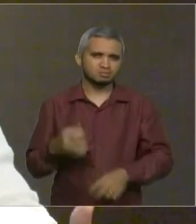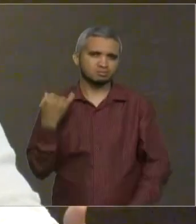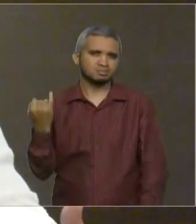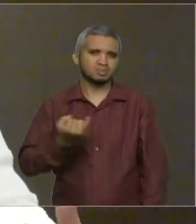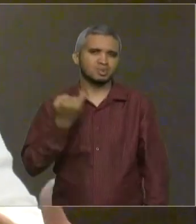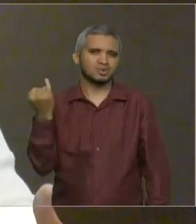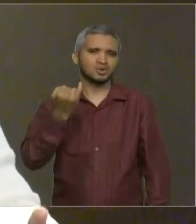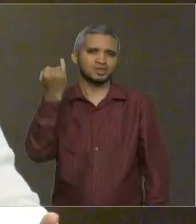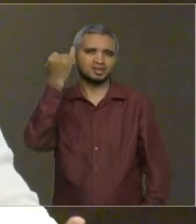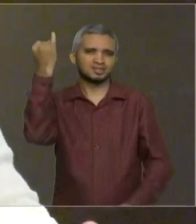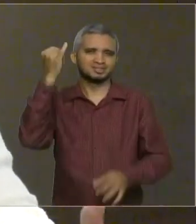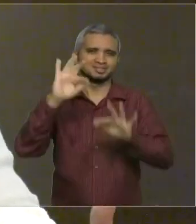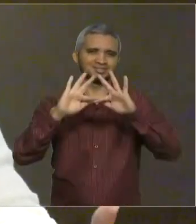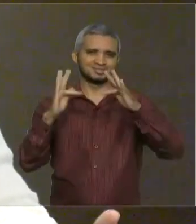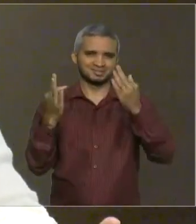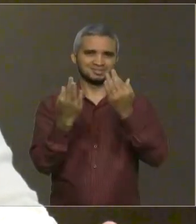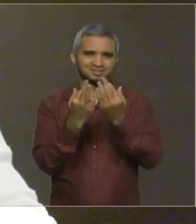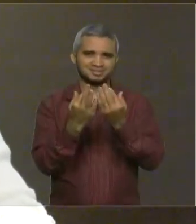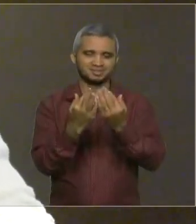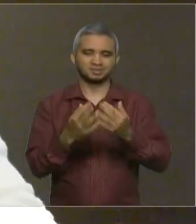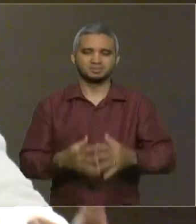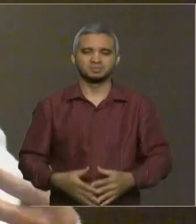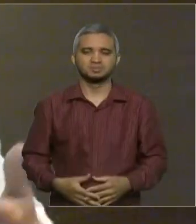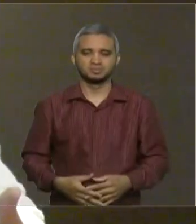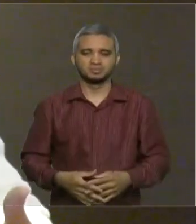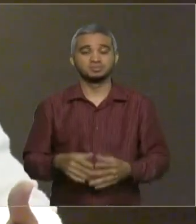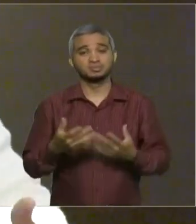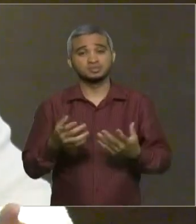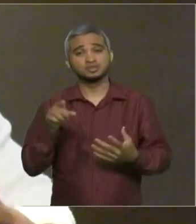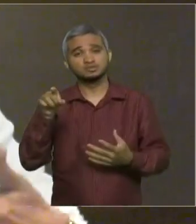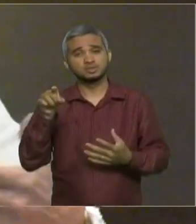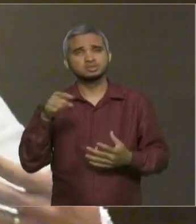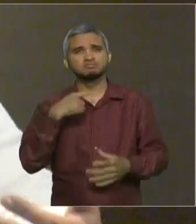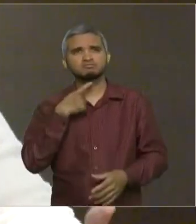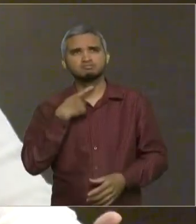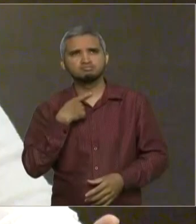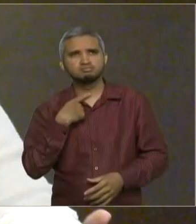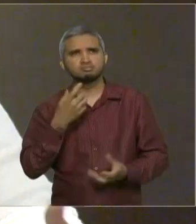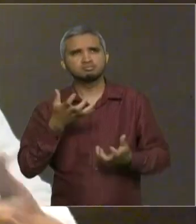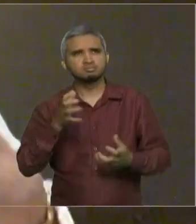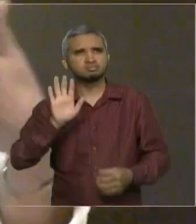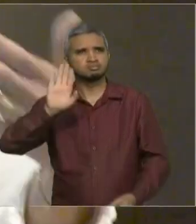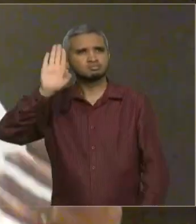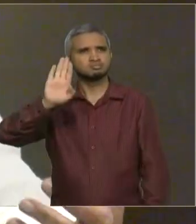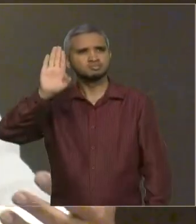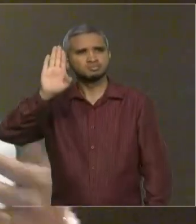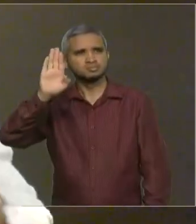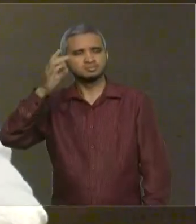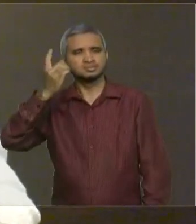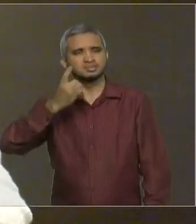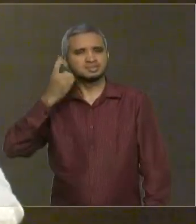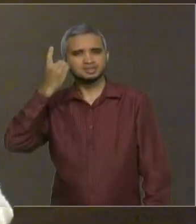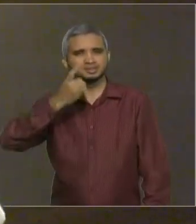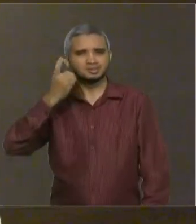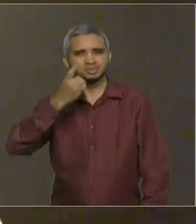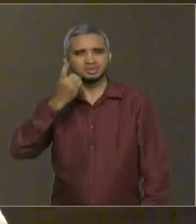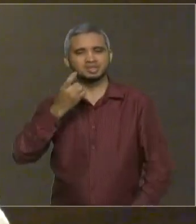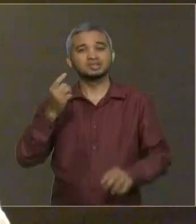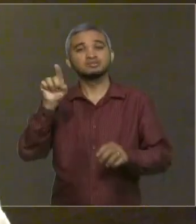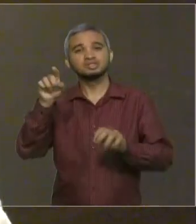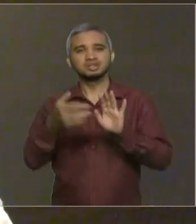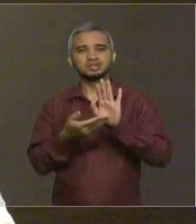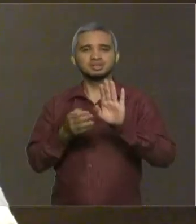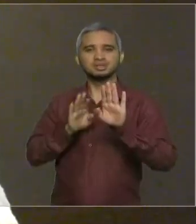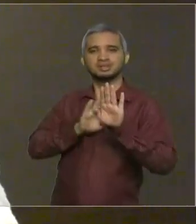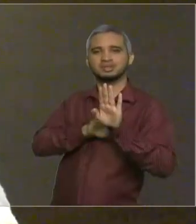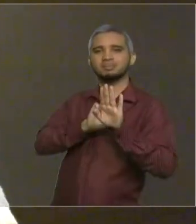aí, você, então, resolveu ser deputada, e sair dessa parte de trás e ir para frente,